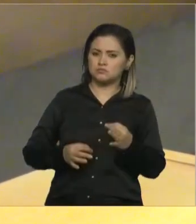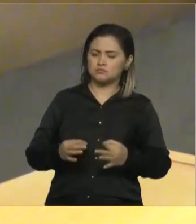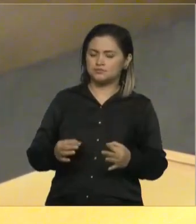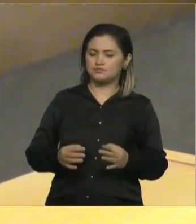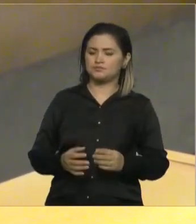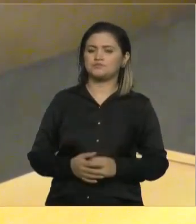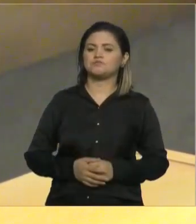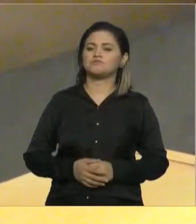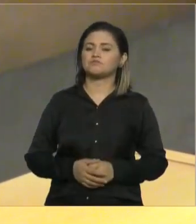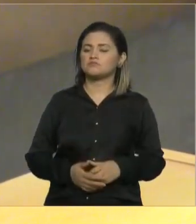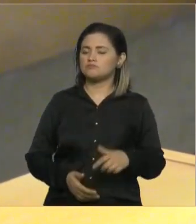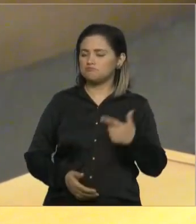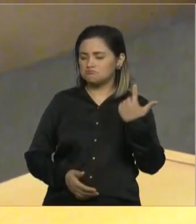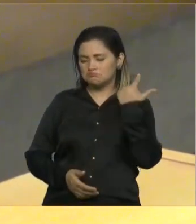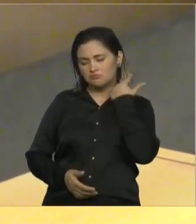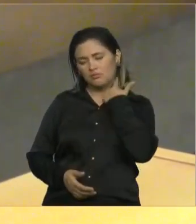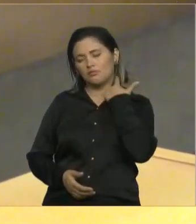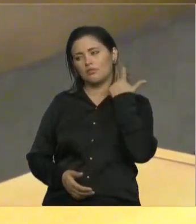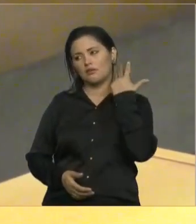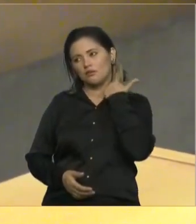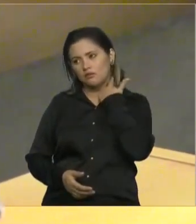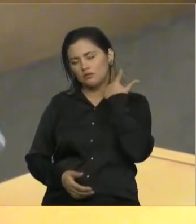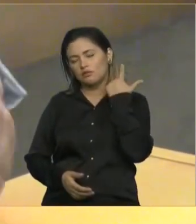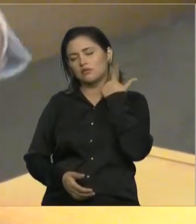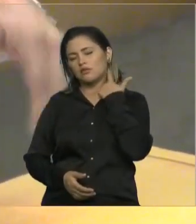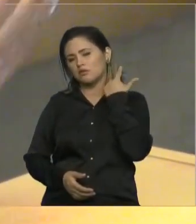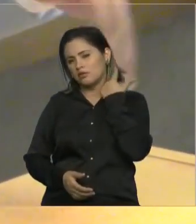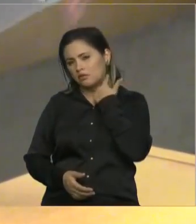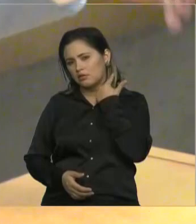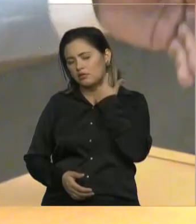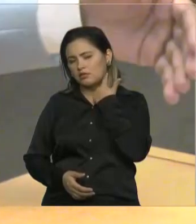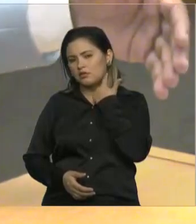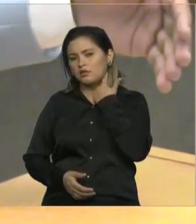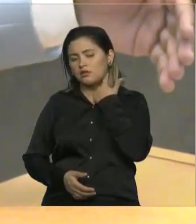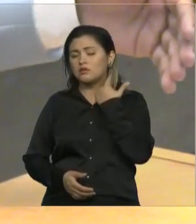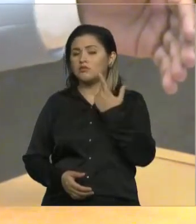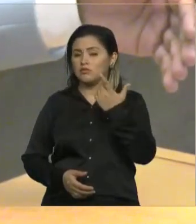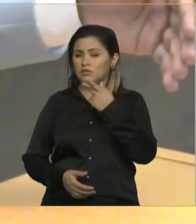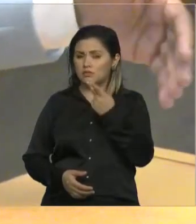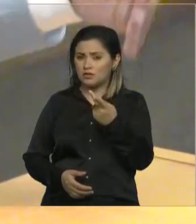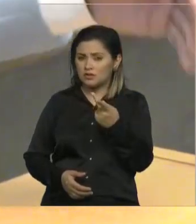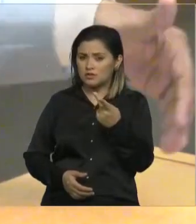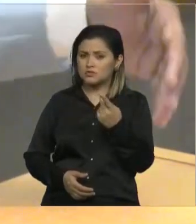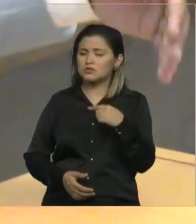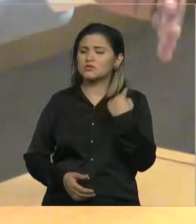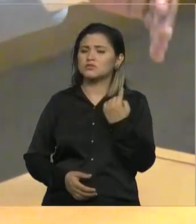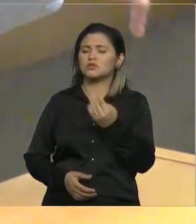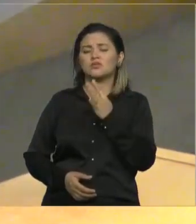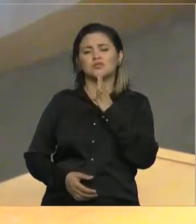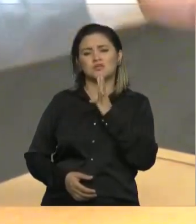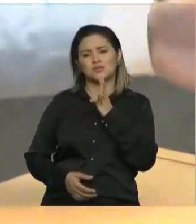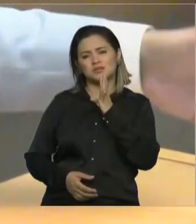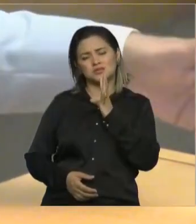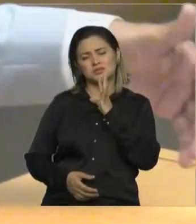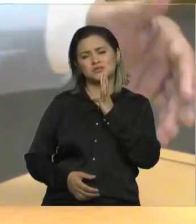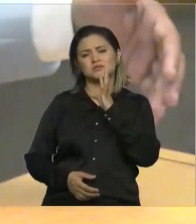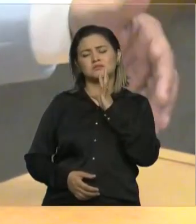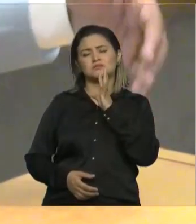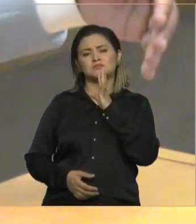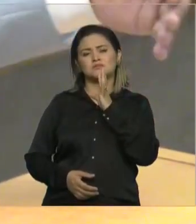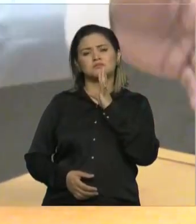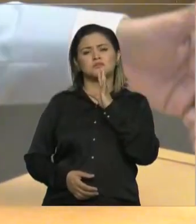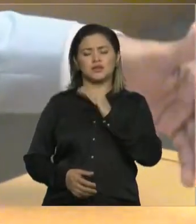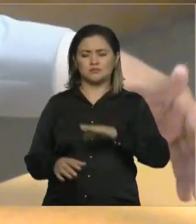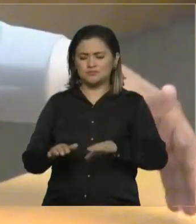árduo. Como a senhora bem mencionou, nós conhecemos essa realidade das calçadas sem acessibilidade,